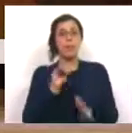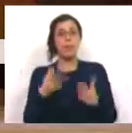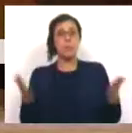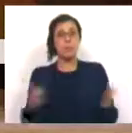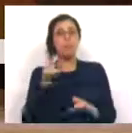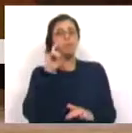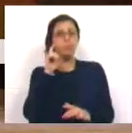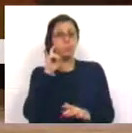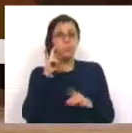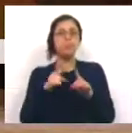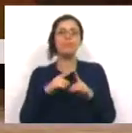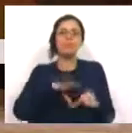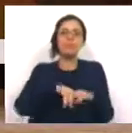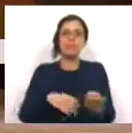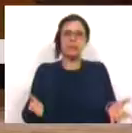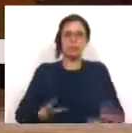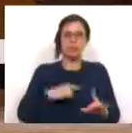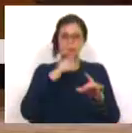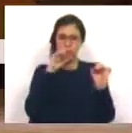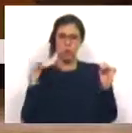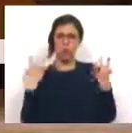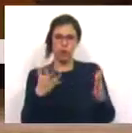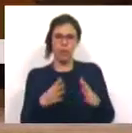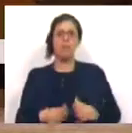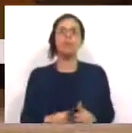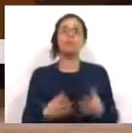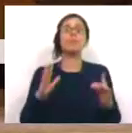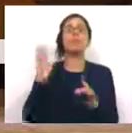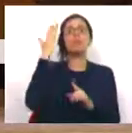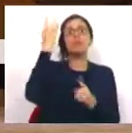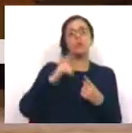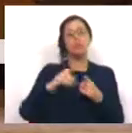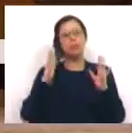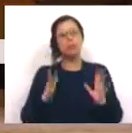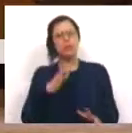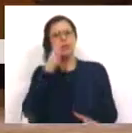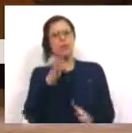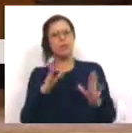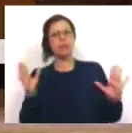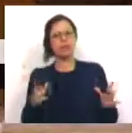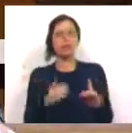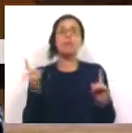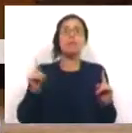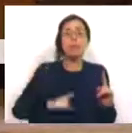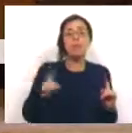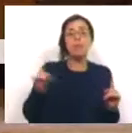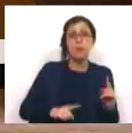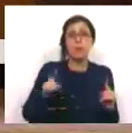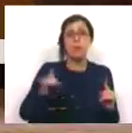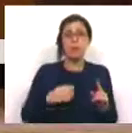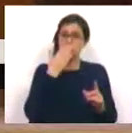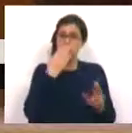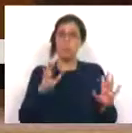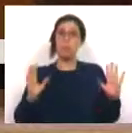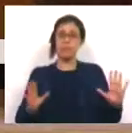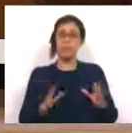necessárias para prevenir a destruição da nossa floresta. Em primeiro lugar, é preciso sublinhar, vezes sem conta, ao que